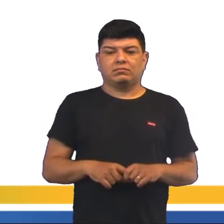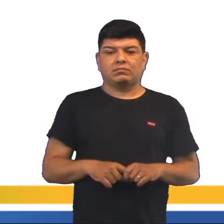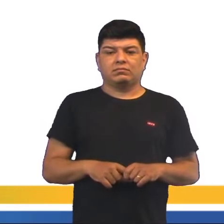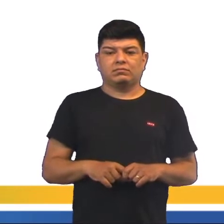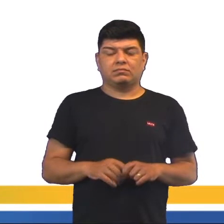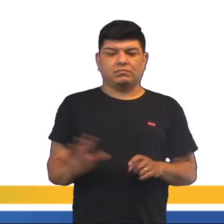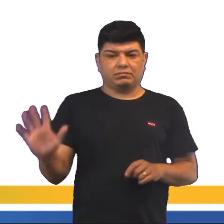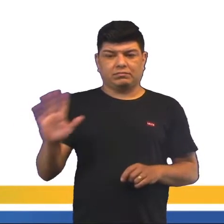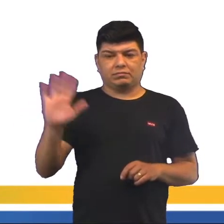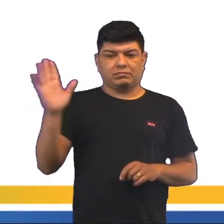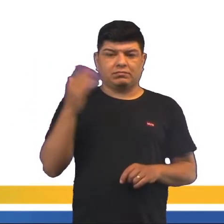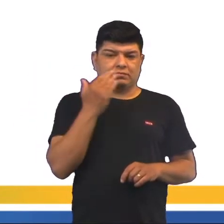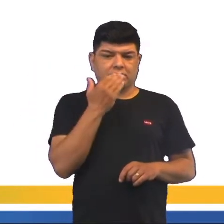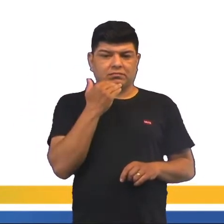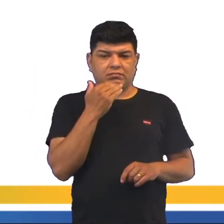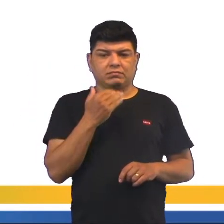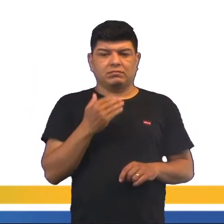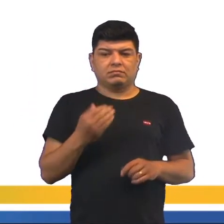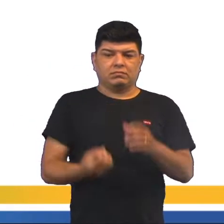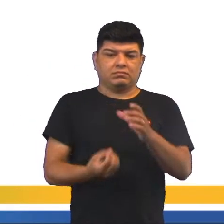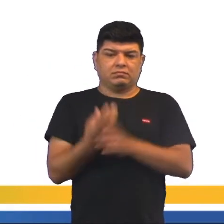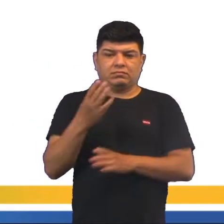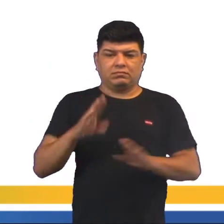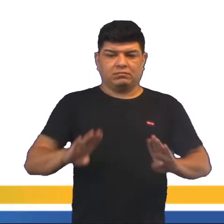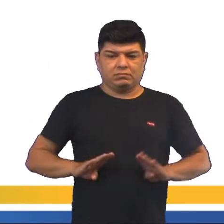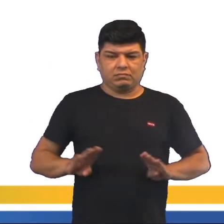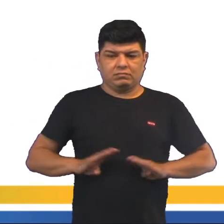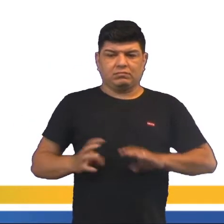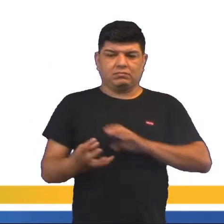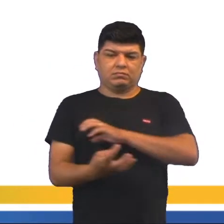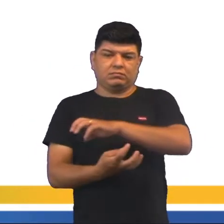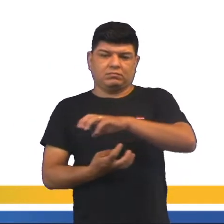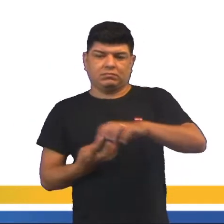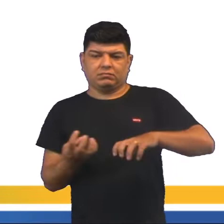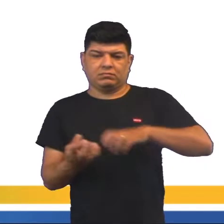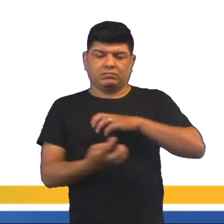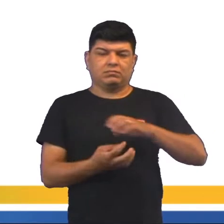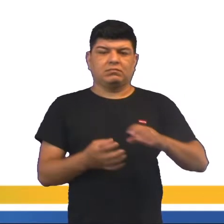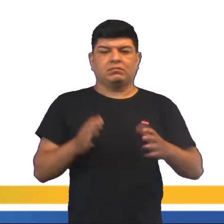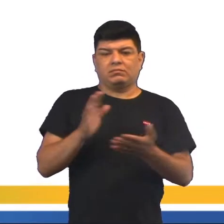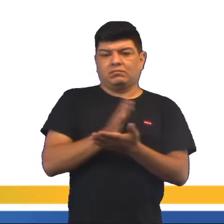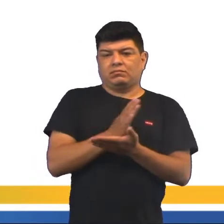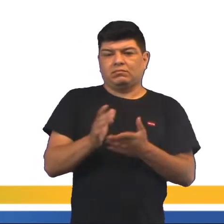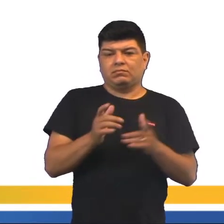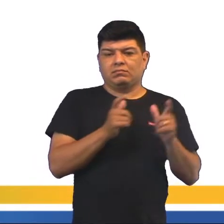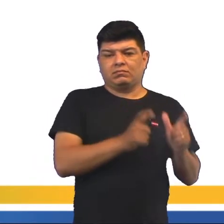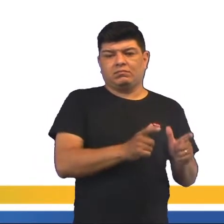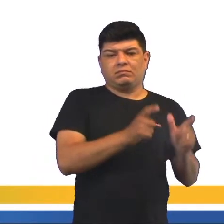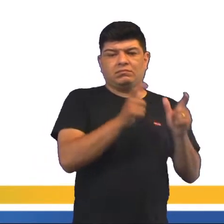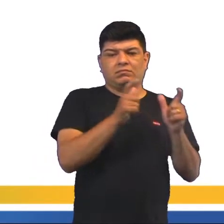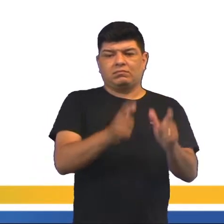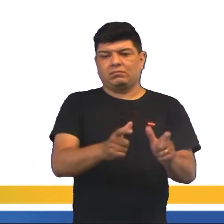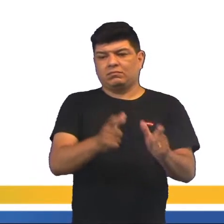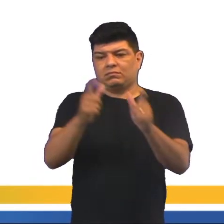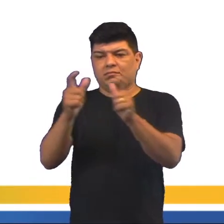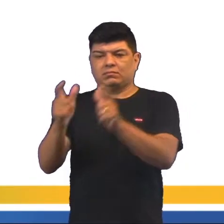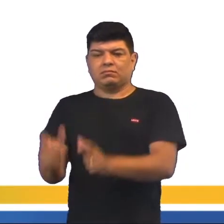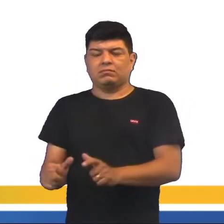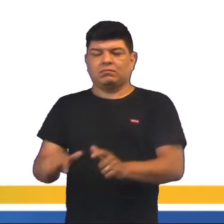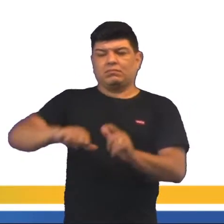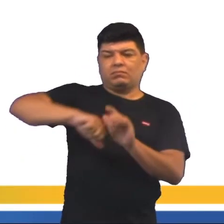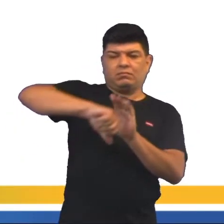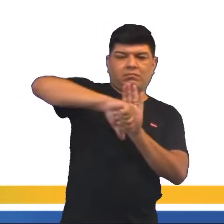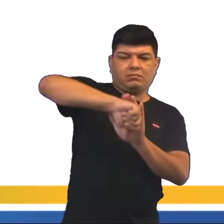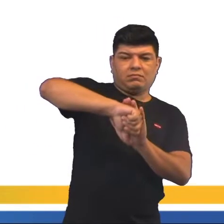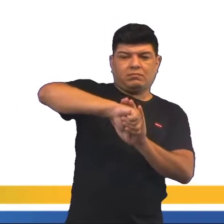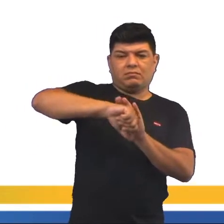O encarecimento dos alimentos gerou fome e revoltas, aconteceram em determinadas regiões. Além disso, essa crise econômica